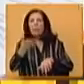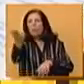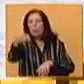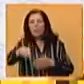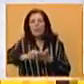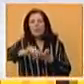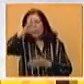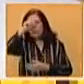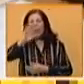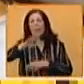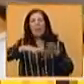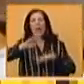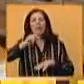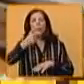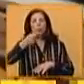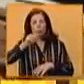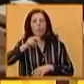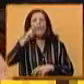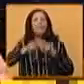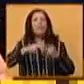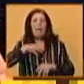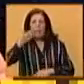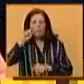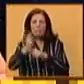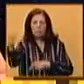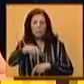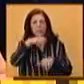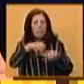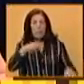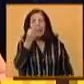Secretário de Estado dos Assuntos Fiscais. 3 mil crianças e jovens.